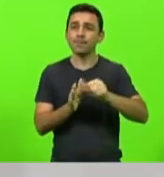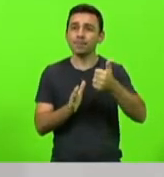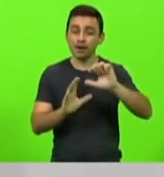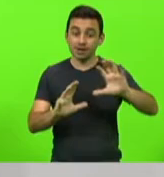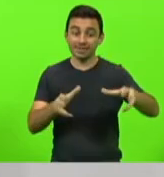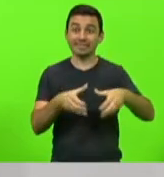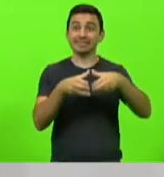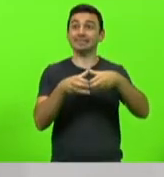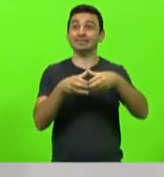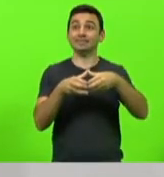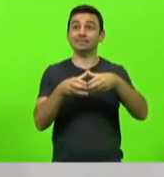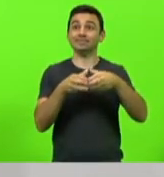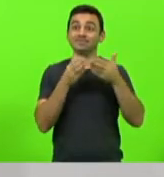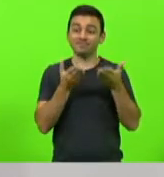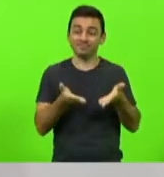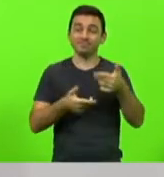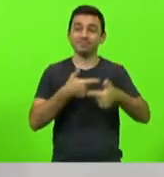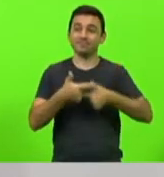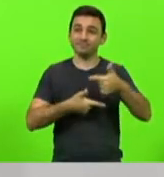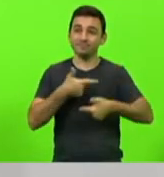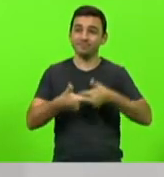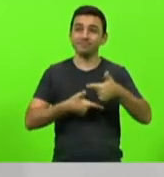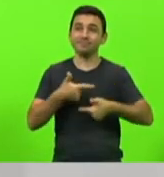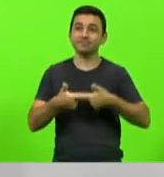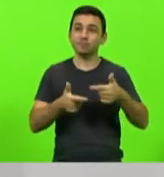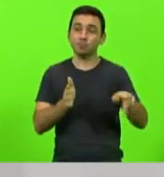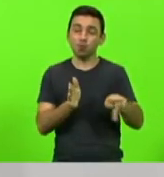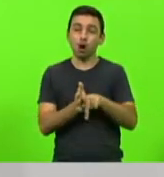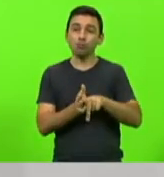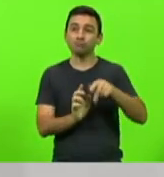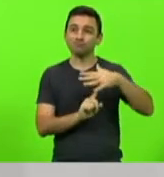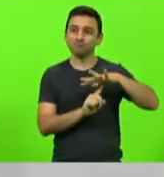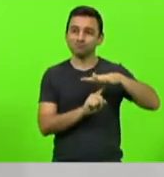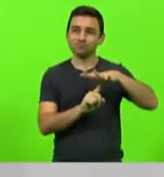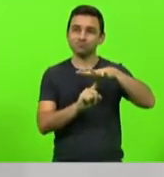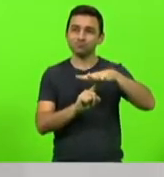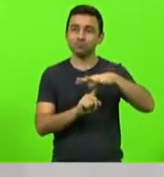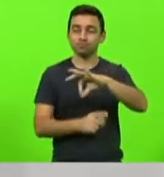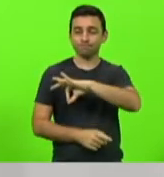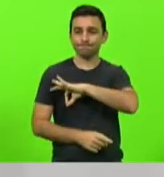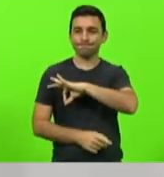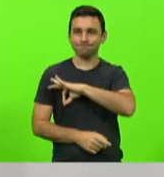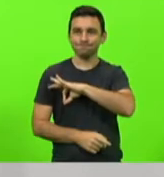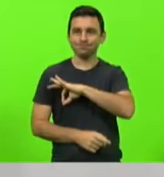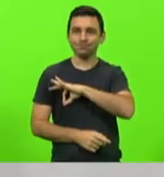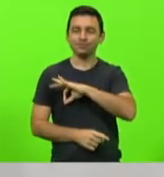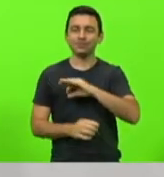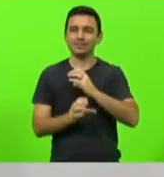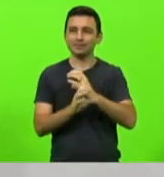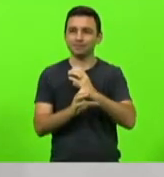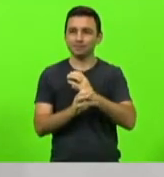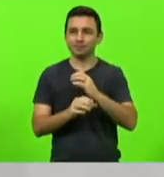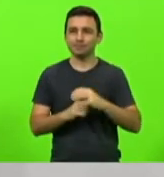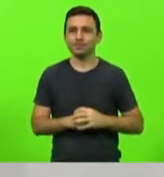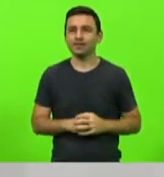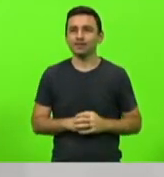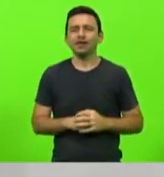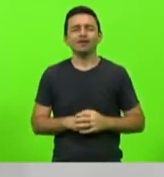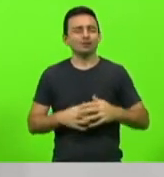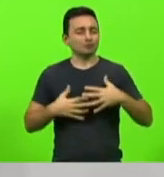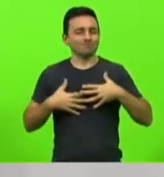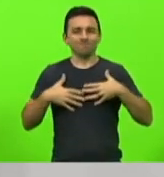equipe que trabalhou no helicóptero da Polícia Civil. É um orgulho para nós, Michela,